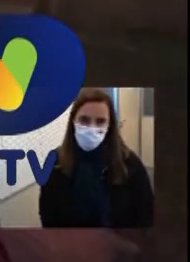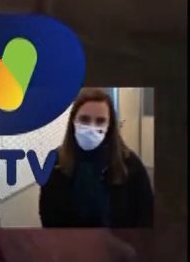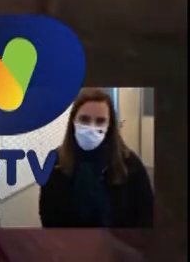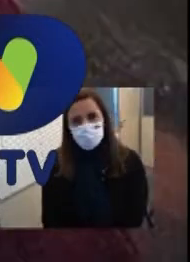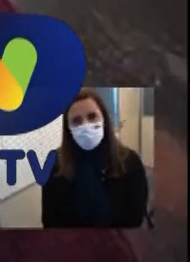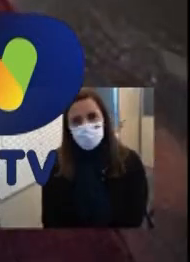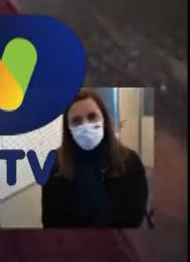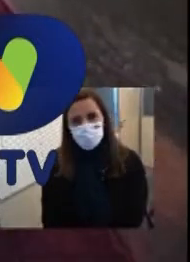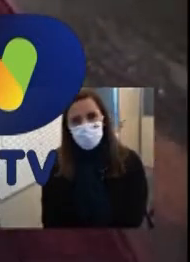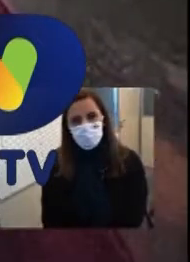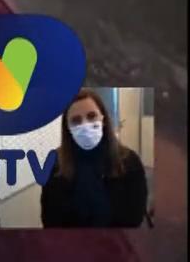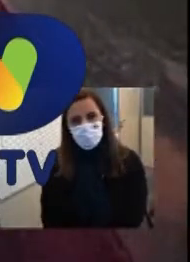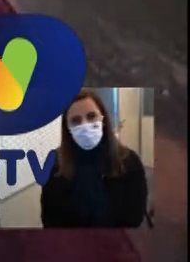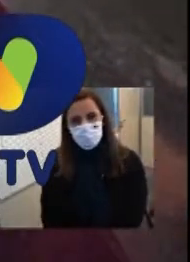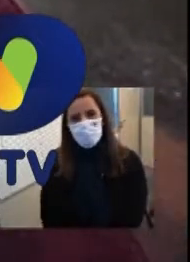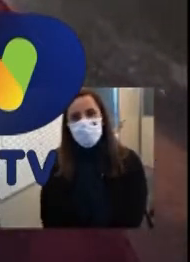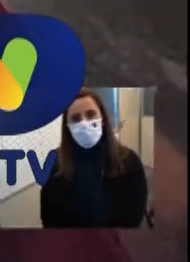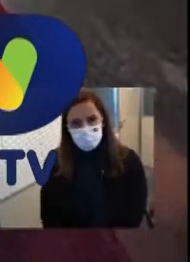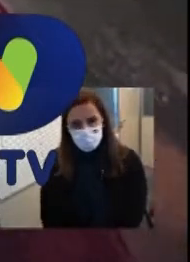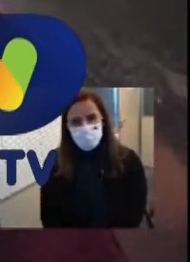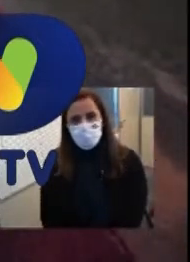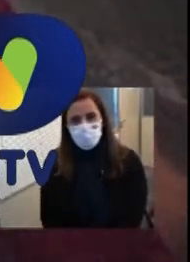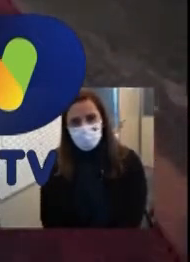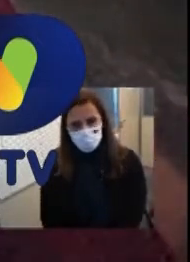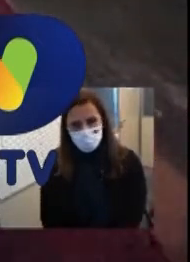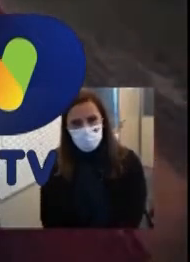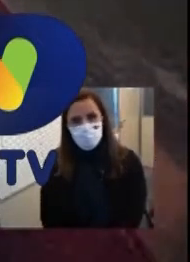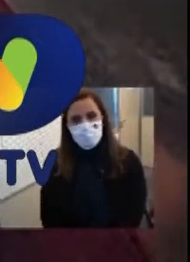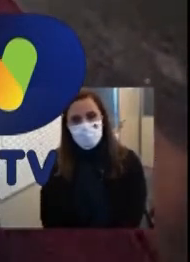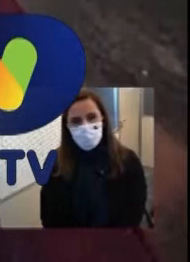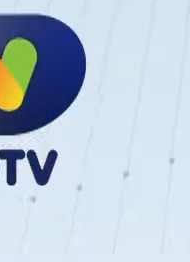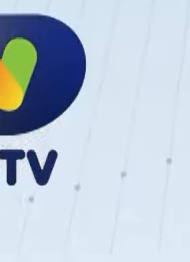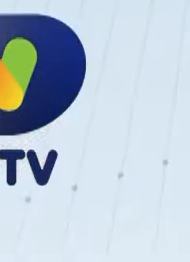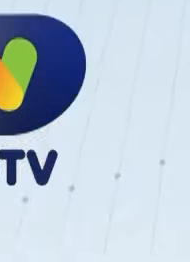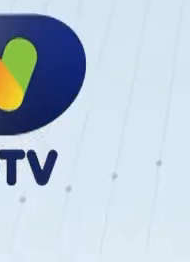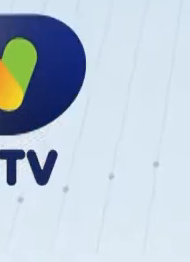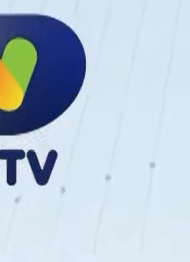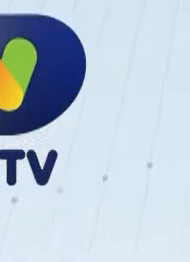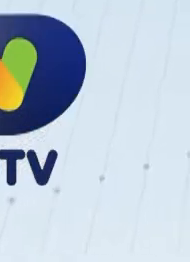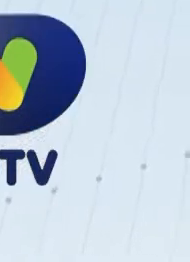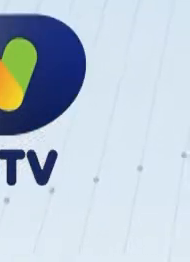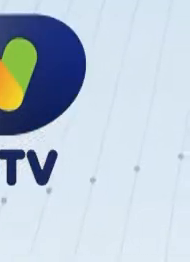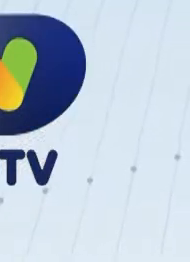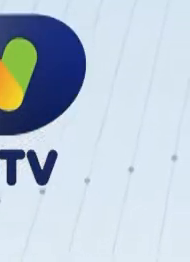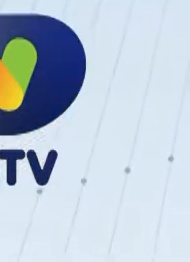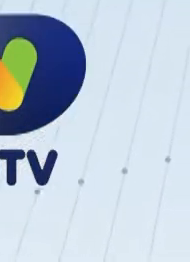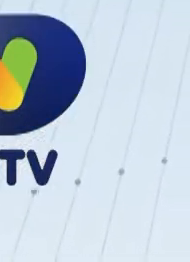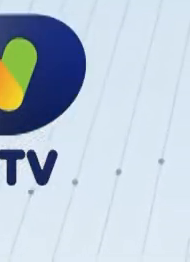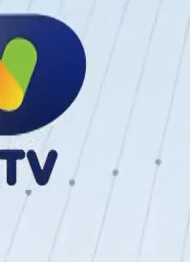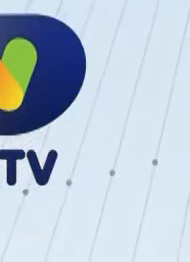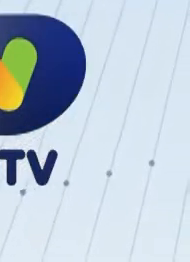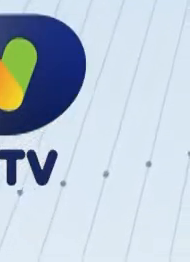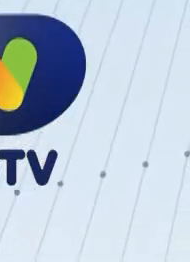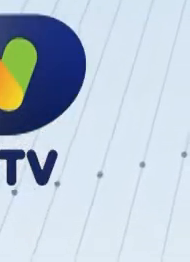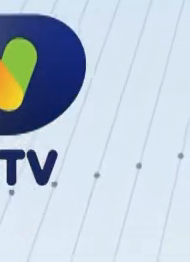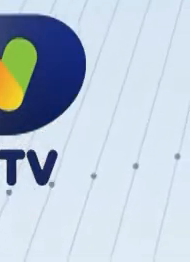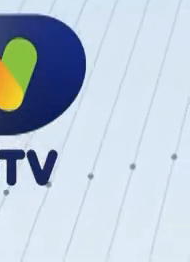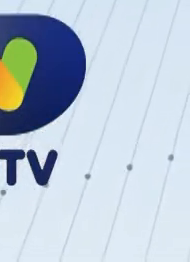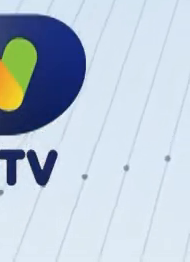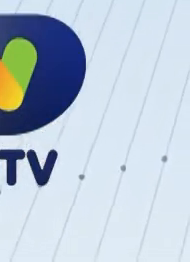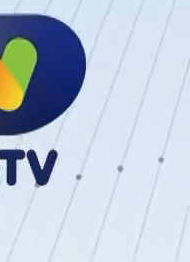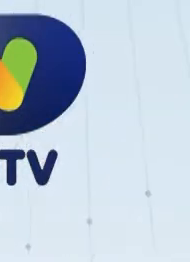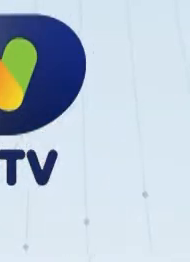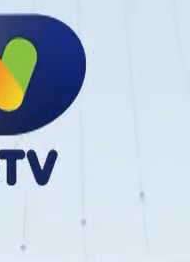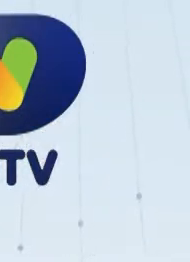cansada mas eu tava mal eu não conseguem ficar de pé Dona Terezinha mesmo curada ainda se sente muito